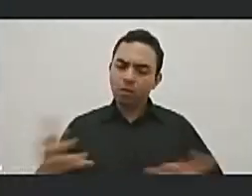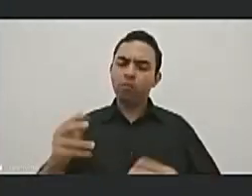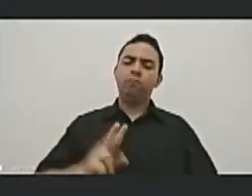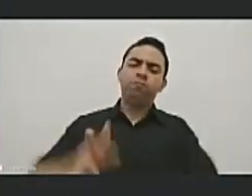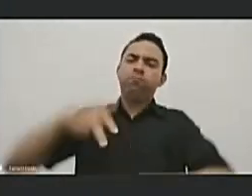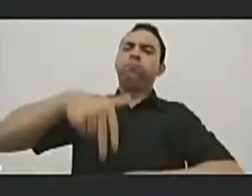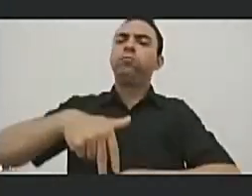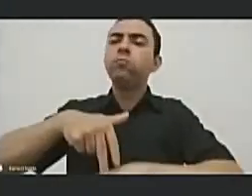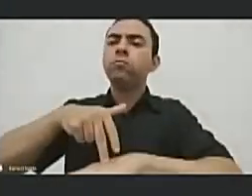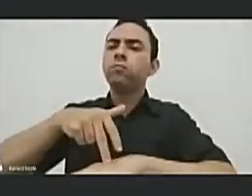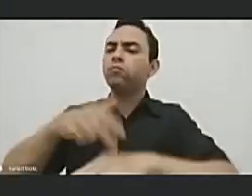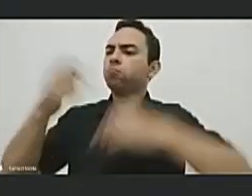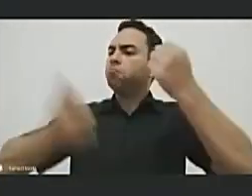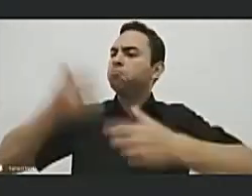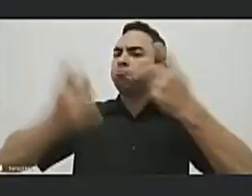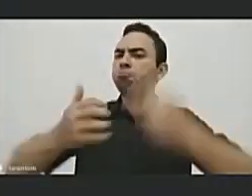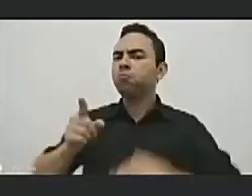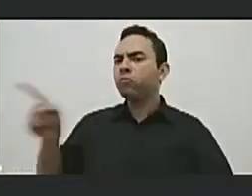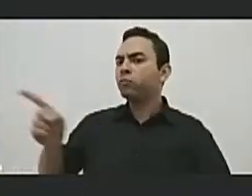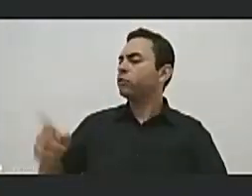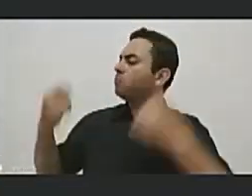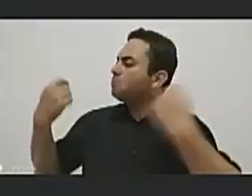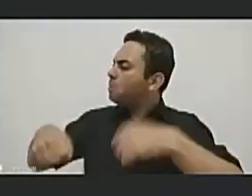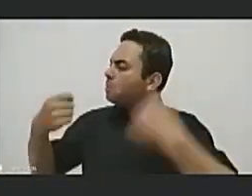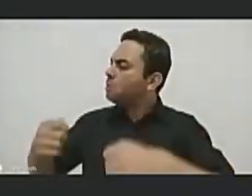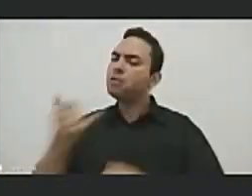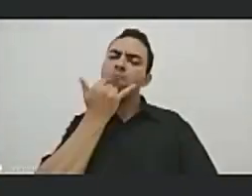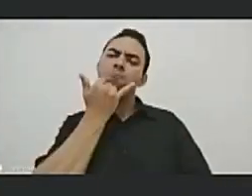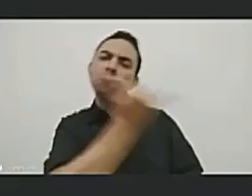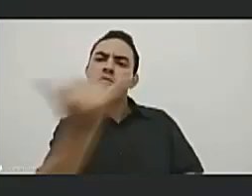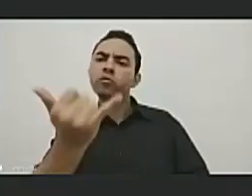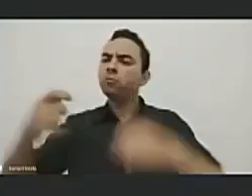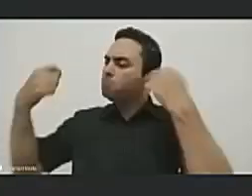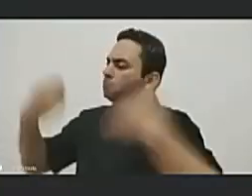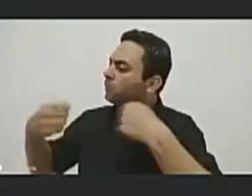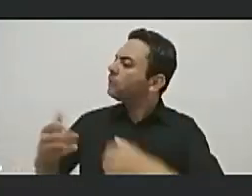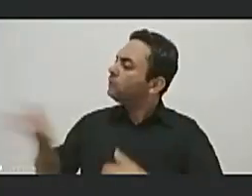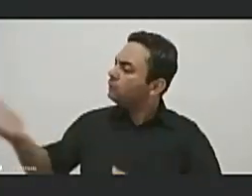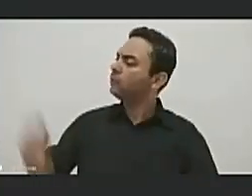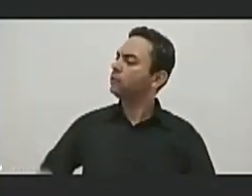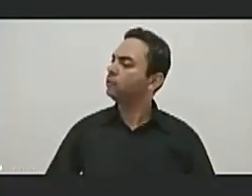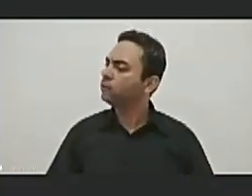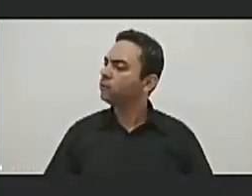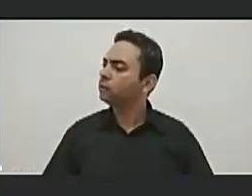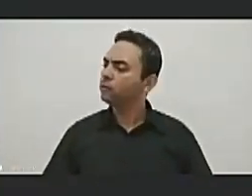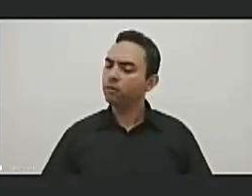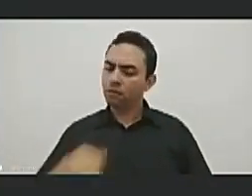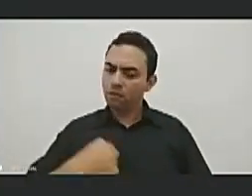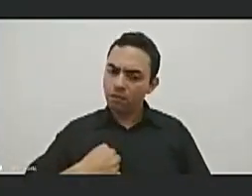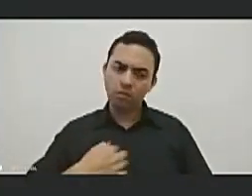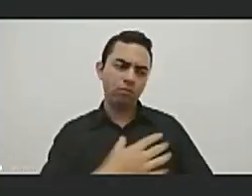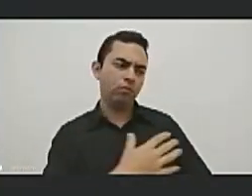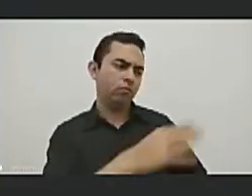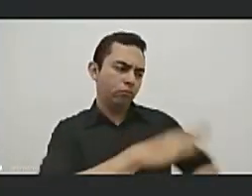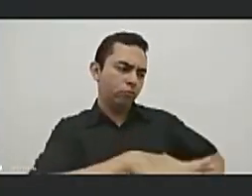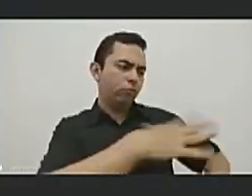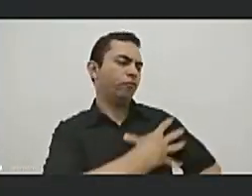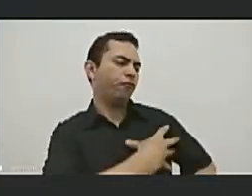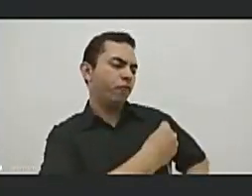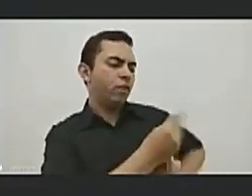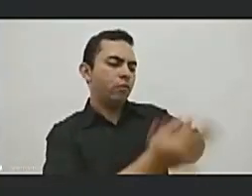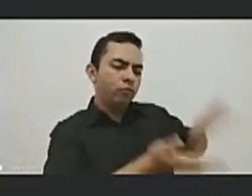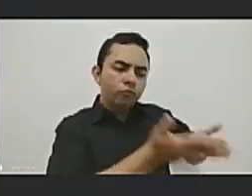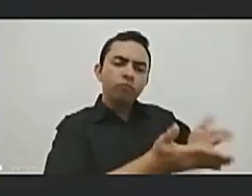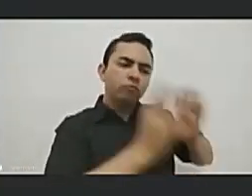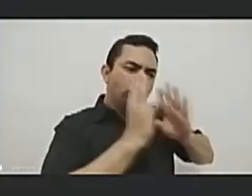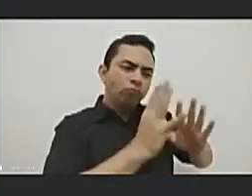dizer para você que você tem que se retratar sim Nós criamos nossos filhos não é igual a todo mundo